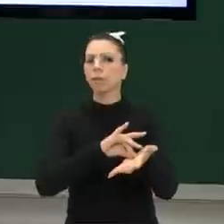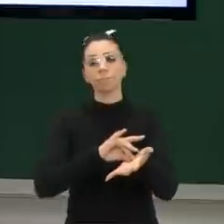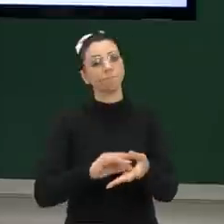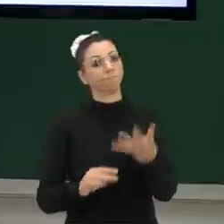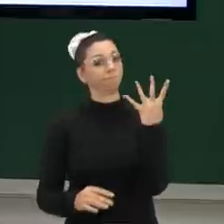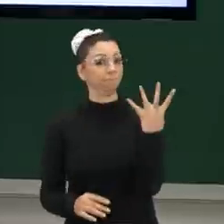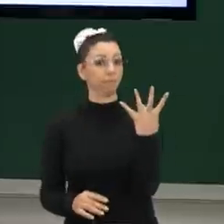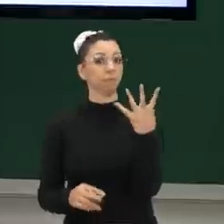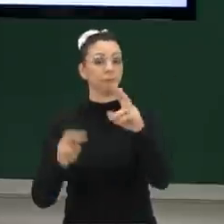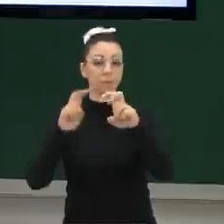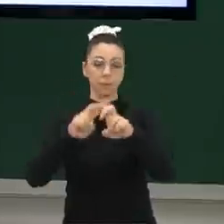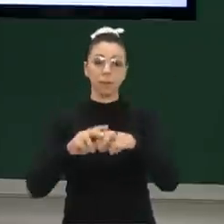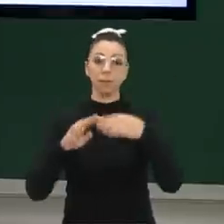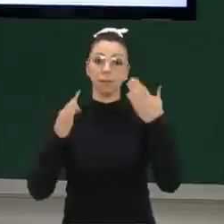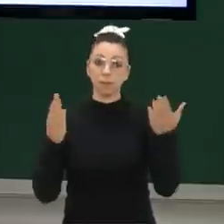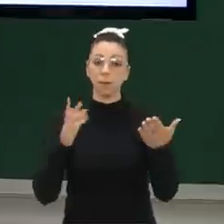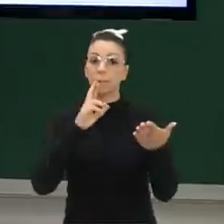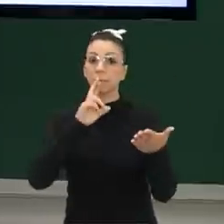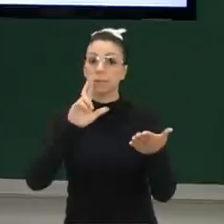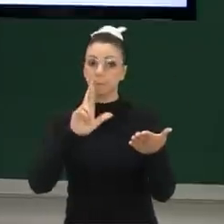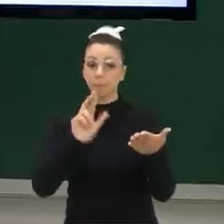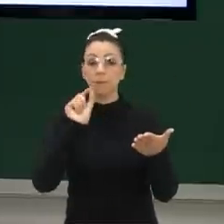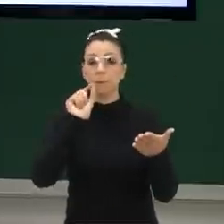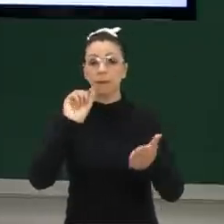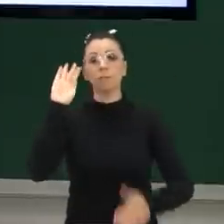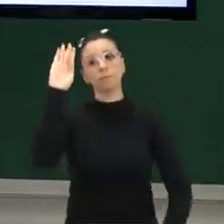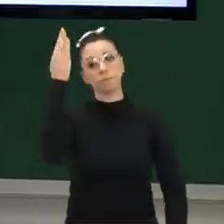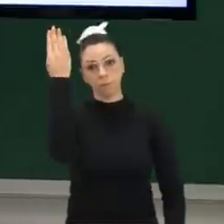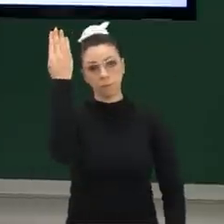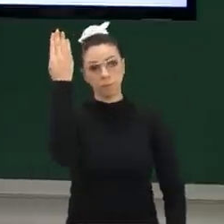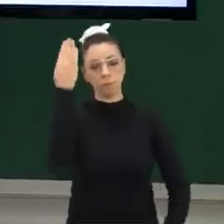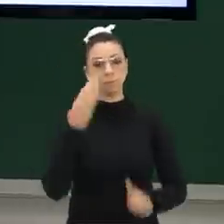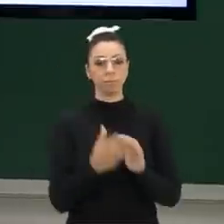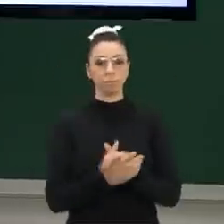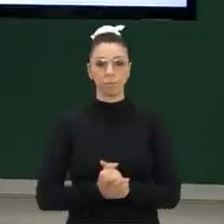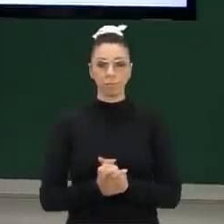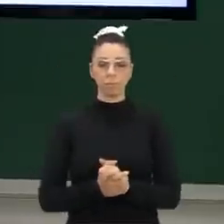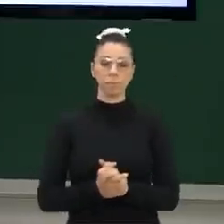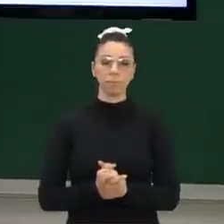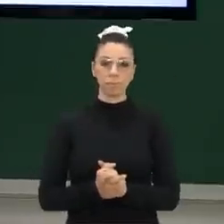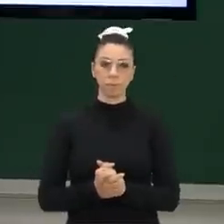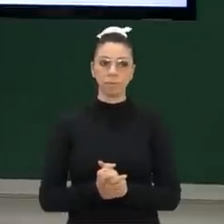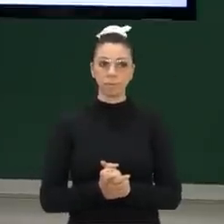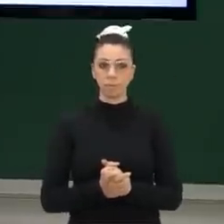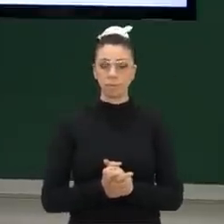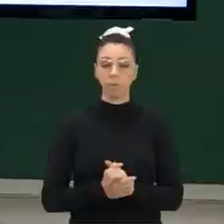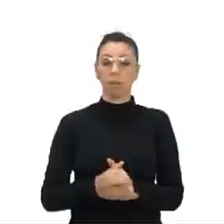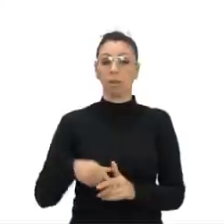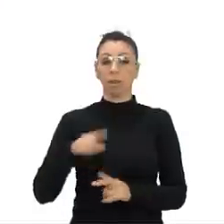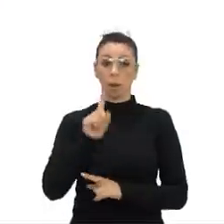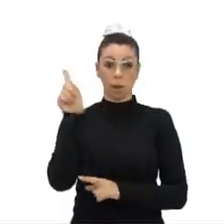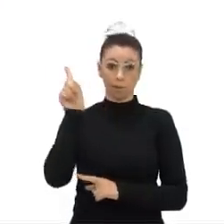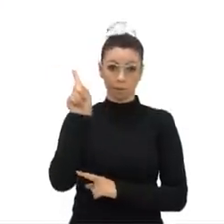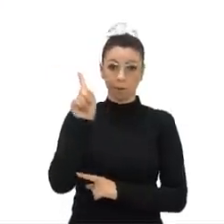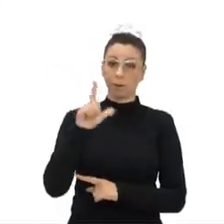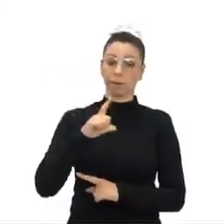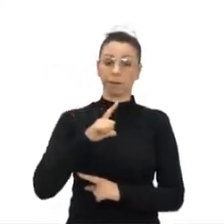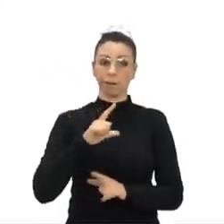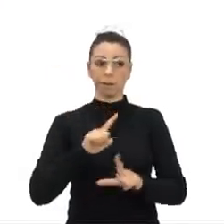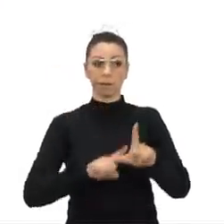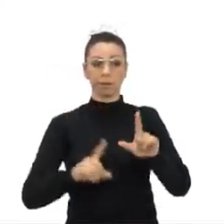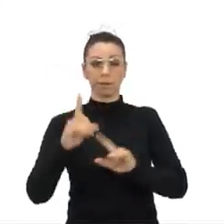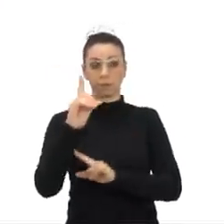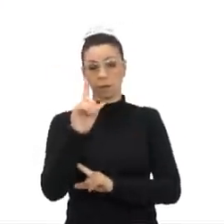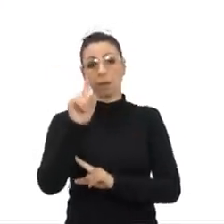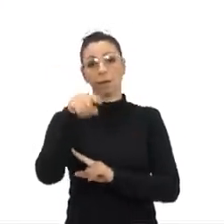1, 2, 3, 4. Então a resposta é false. Já aqui a teacher afirmou que tinha